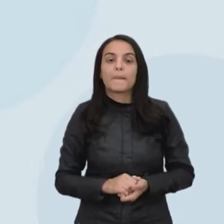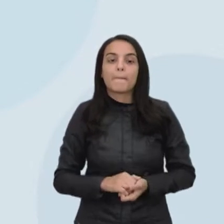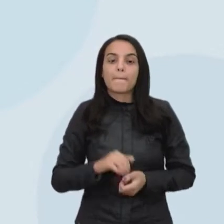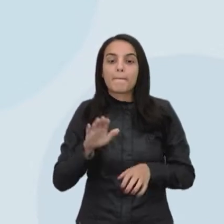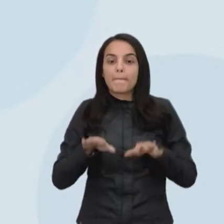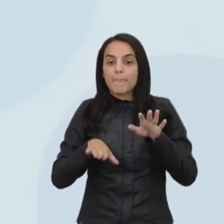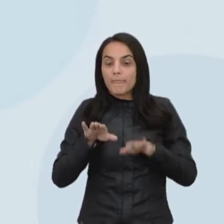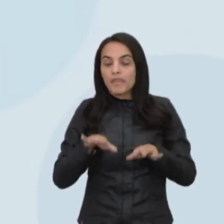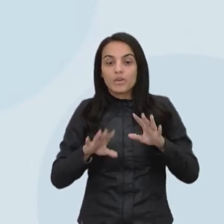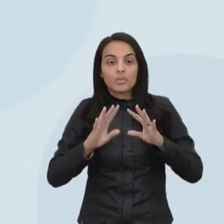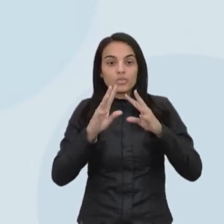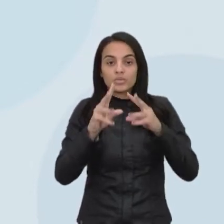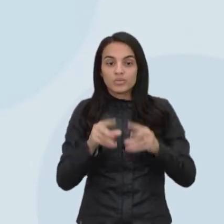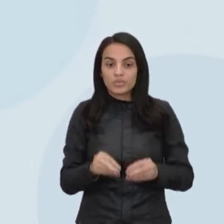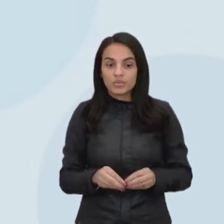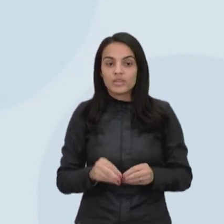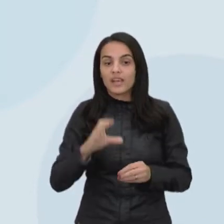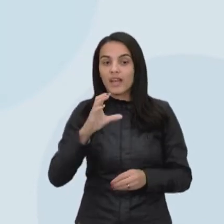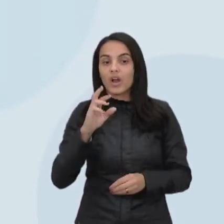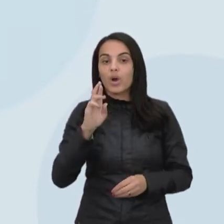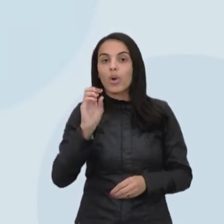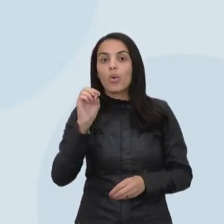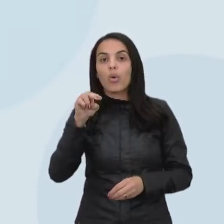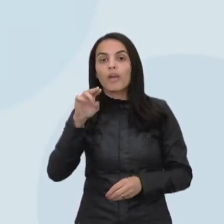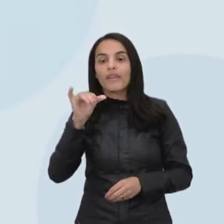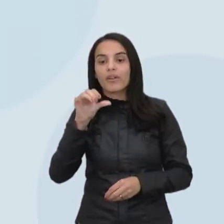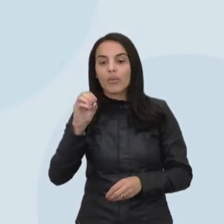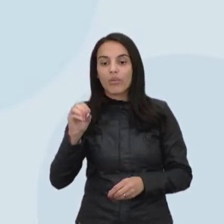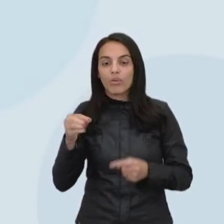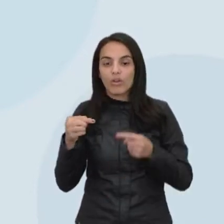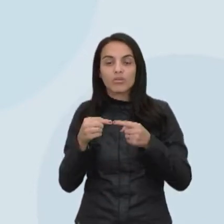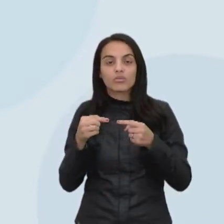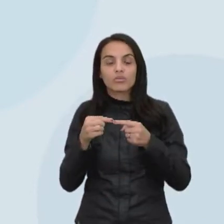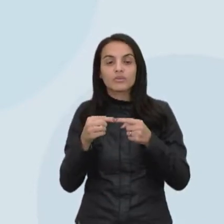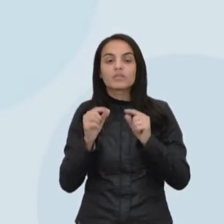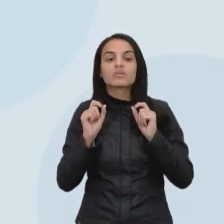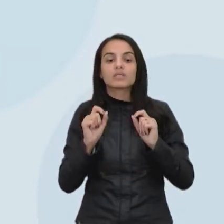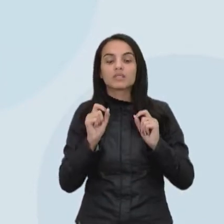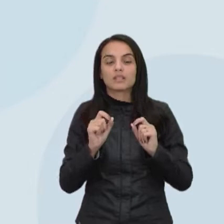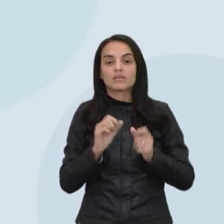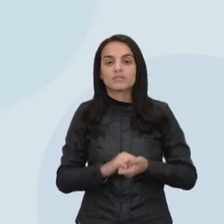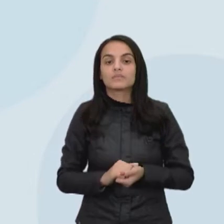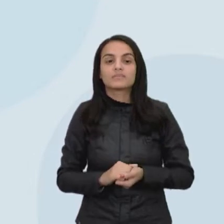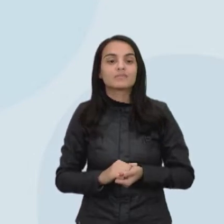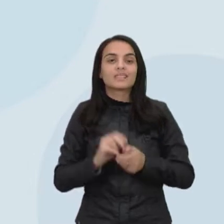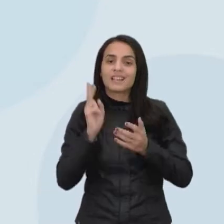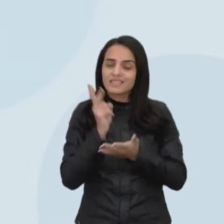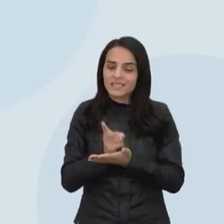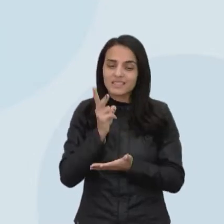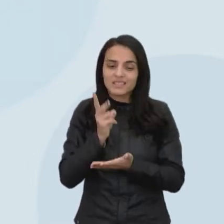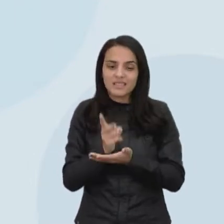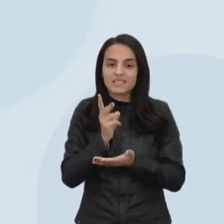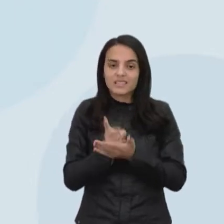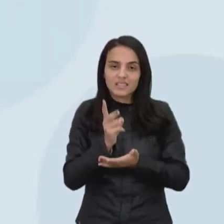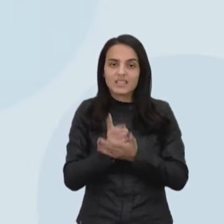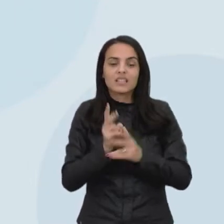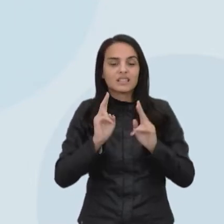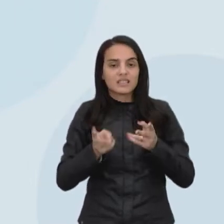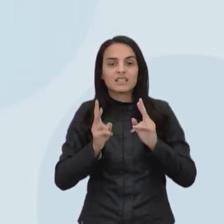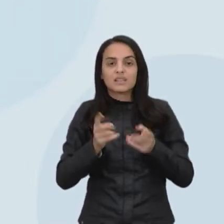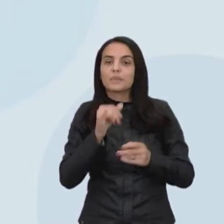né, tudo o que é crônico se refere a essa exposição que é contínua, né? Não é